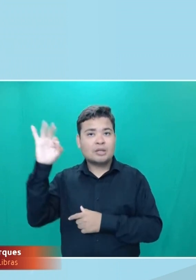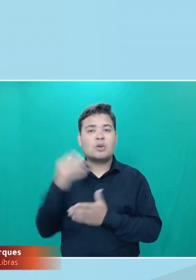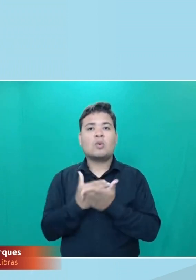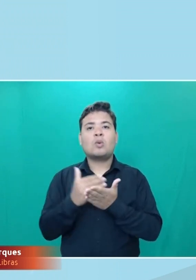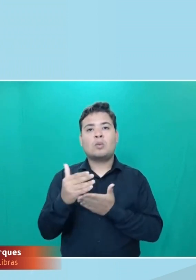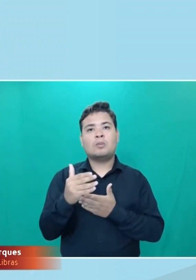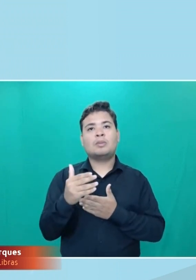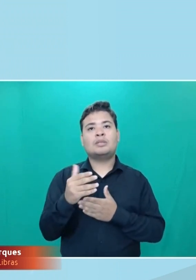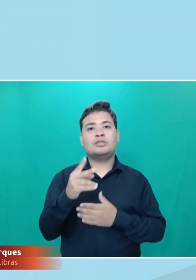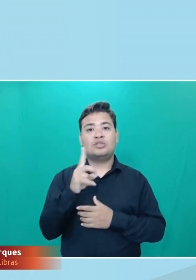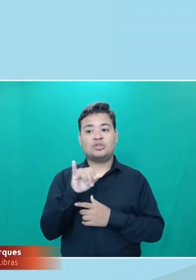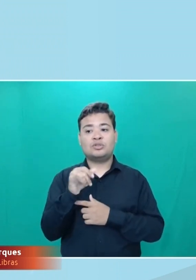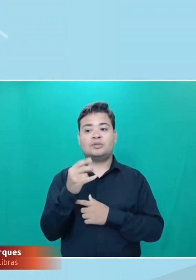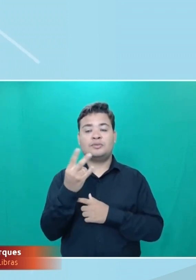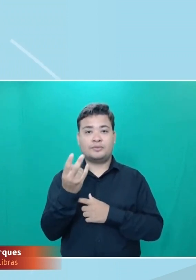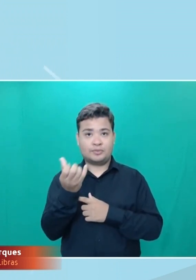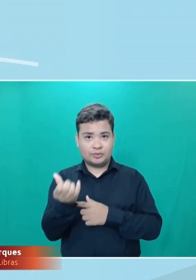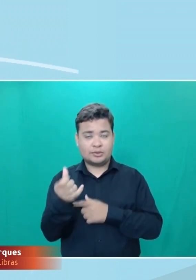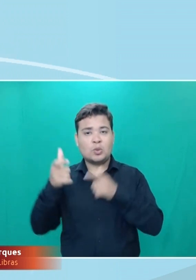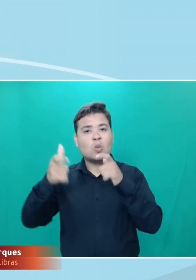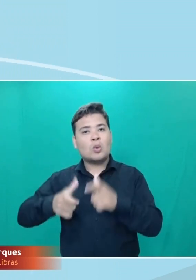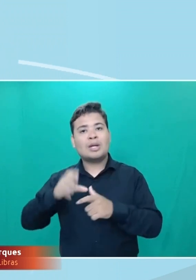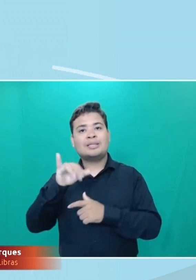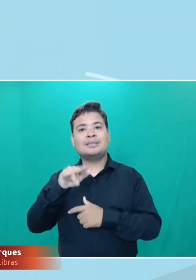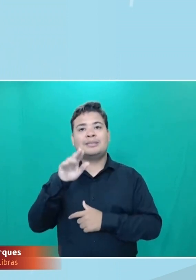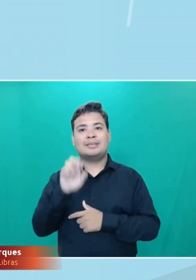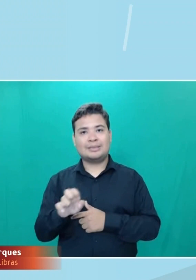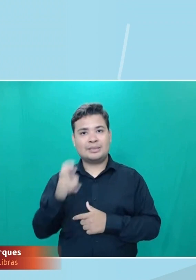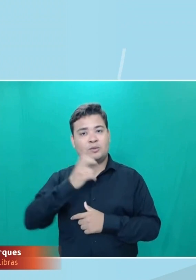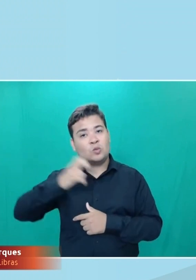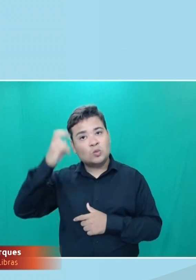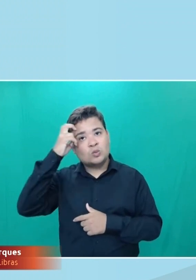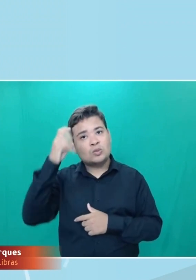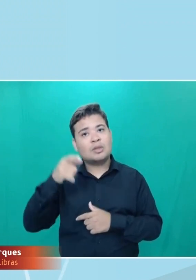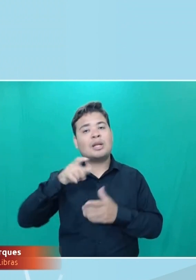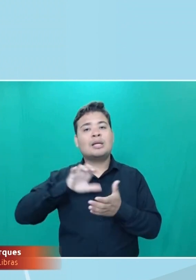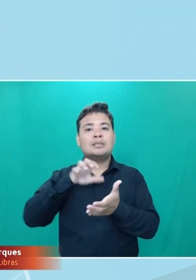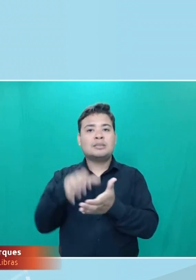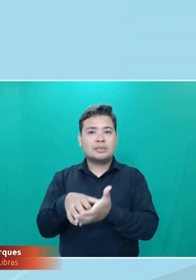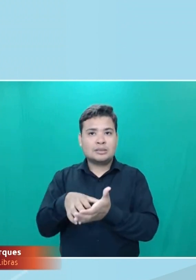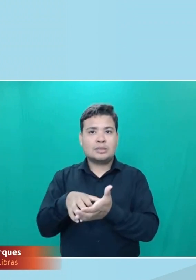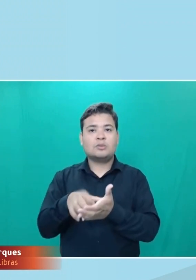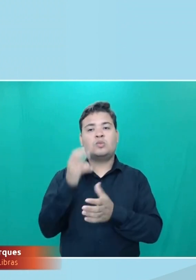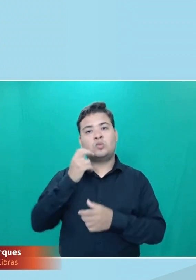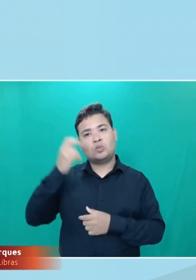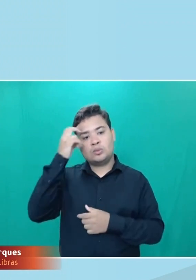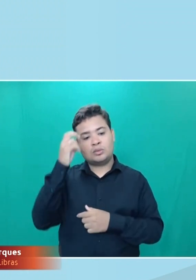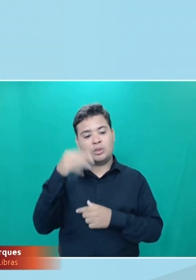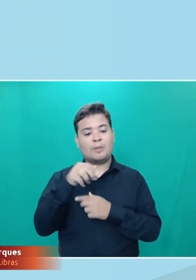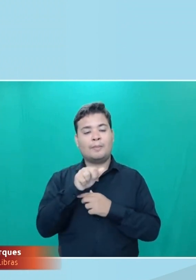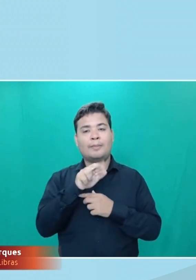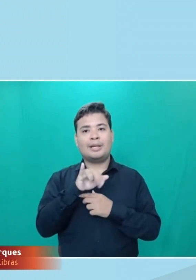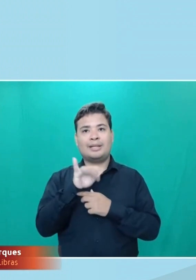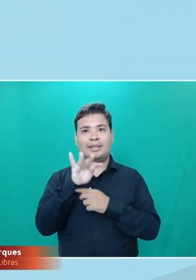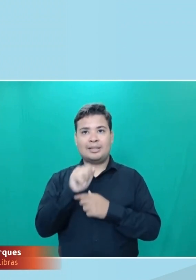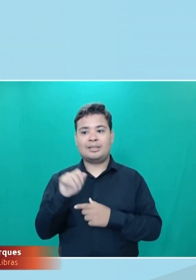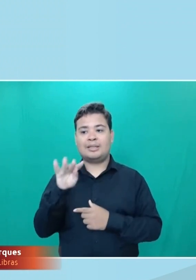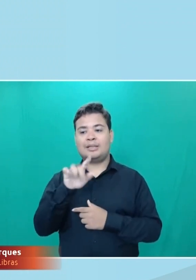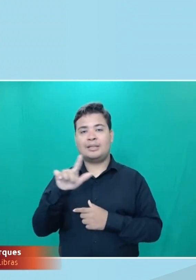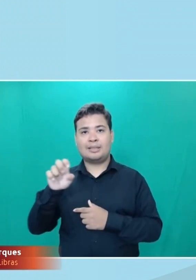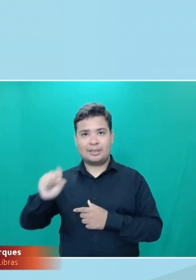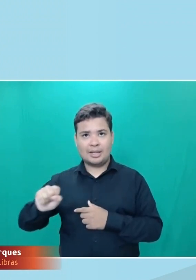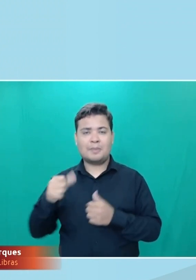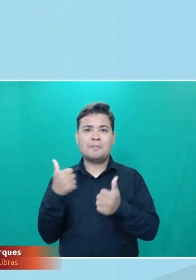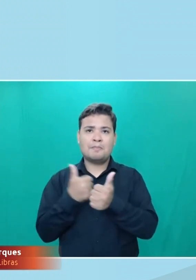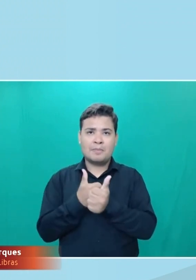lá no centro, no Cine Cultura, que fica no Centro Cultural Marieta Teles, nem da Praça Cívica lá, super fácil